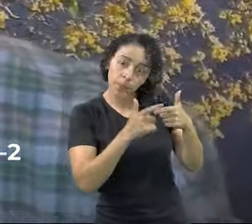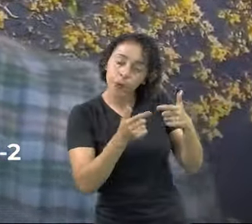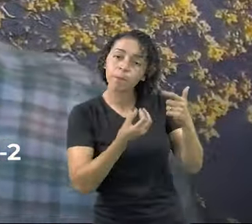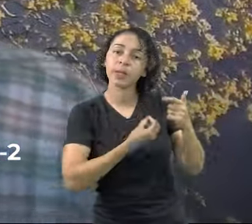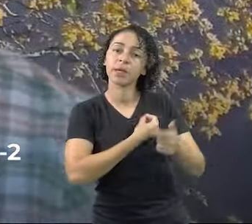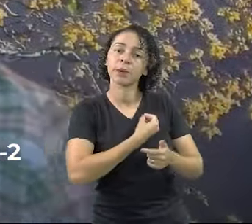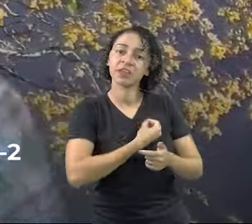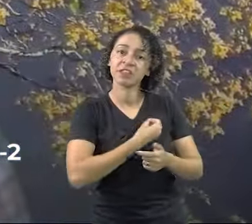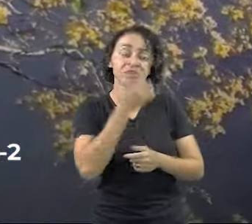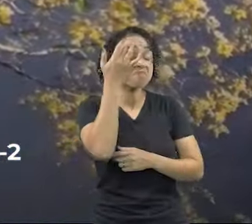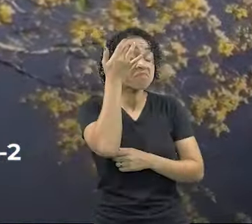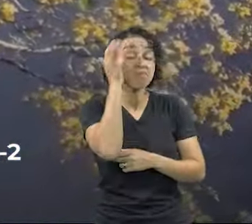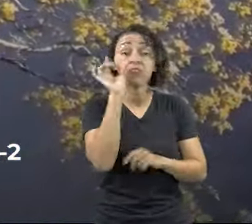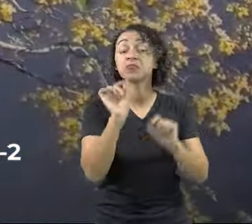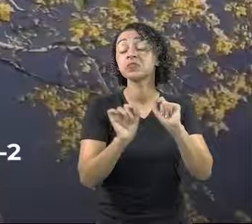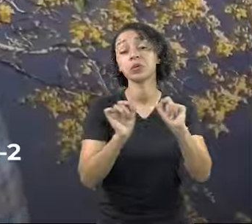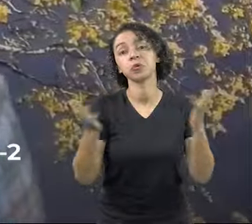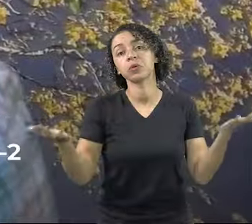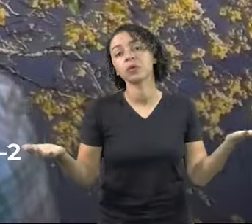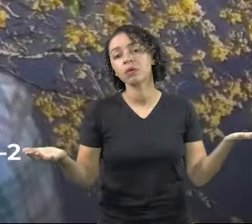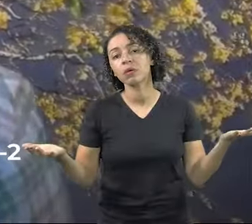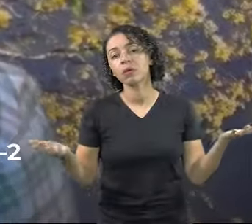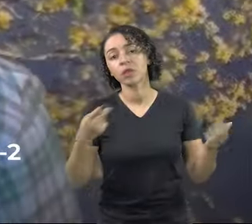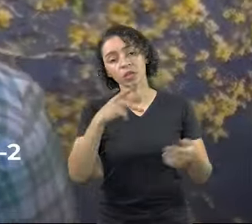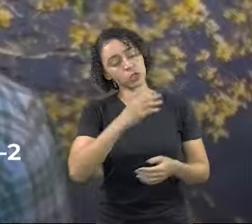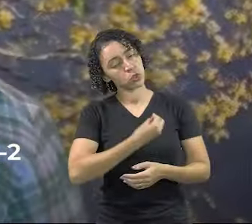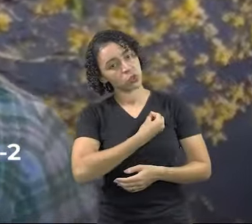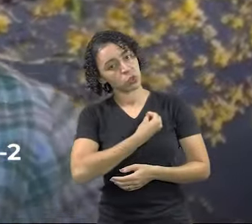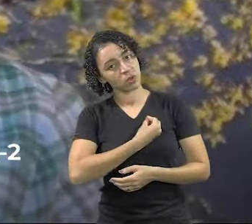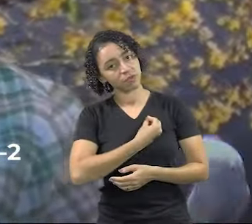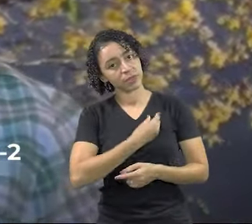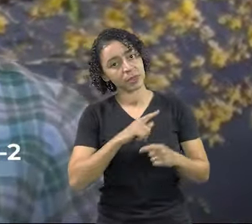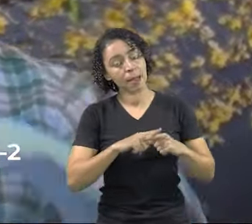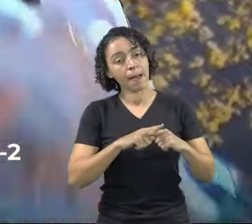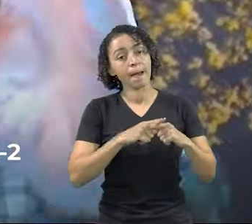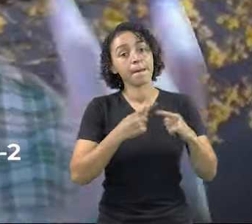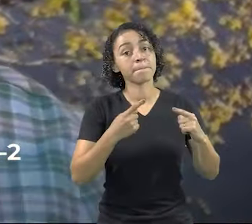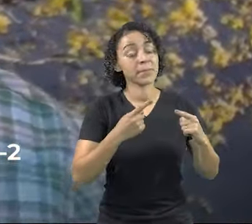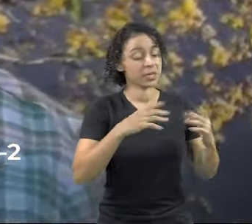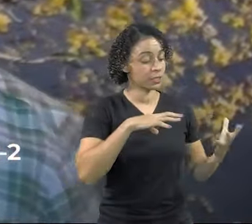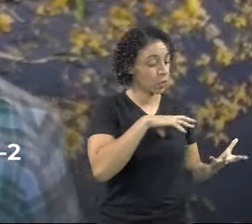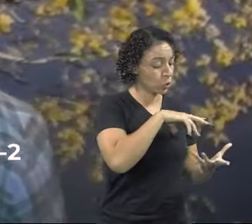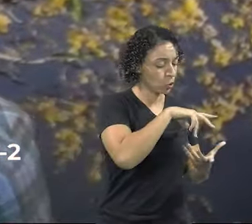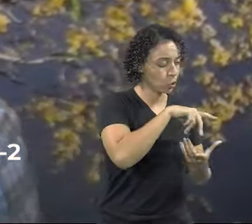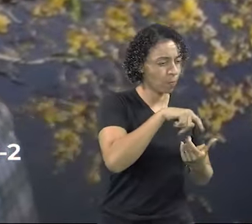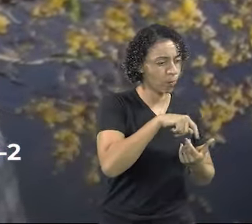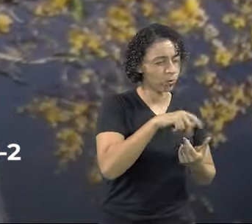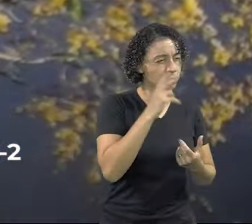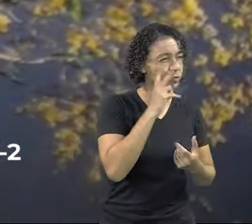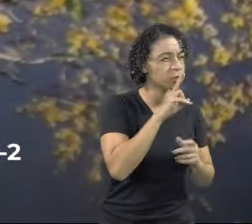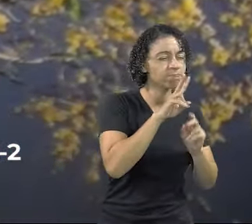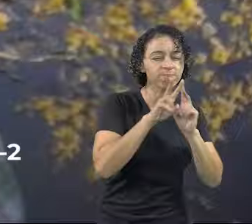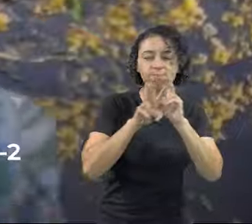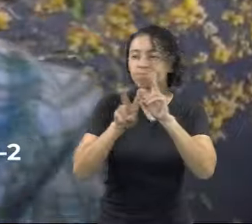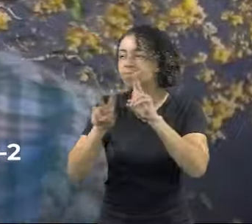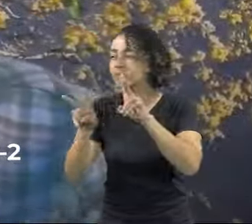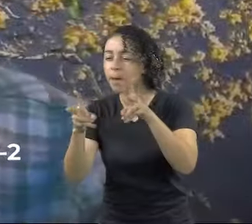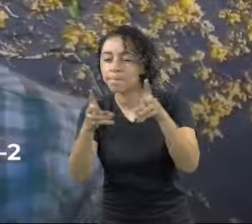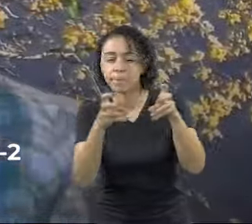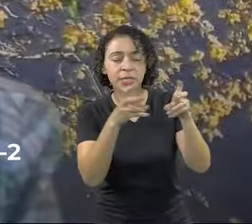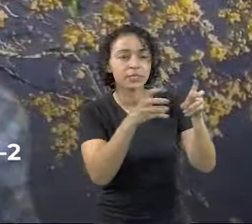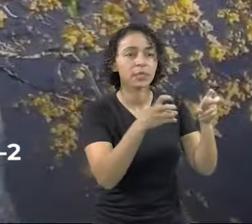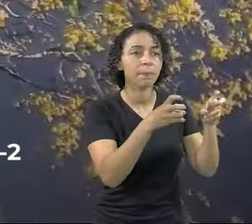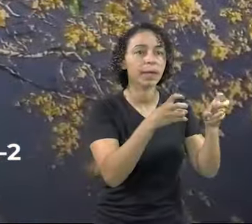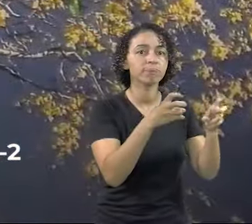carne eu não sei o que Pode ser na sua vida mas quando você sai do seu mundo e começa a perceber você vê que